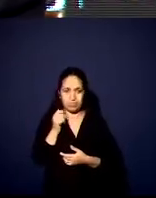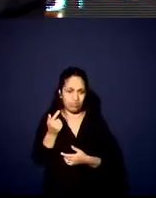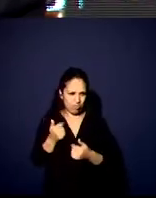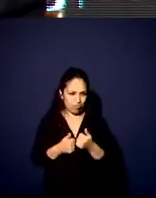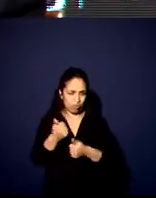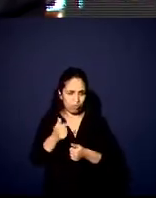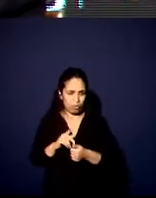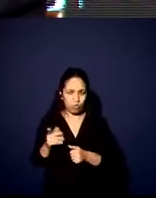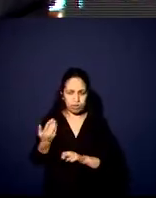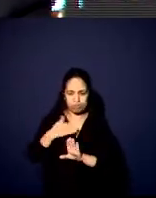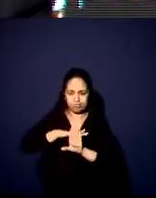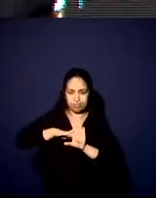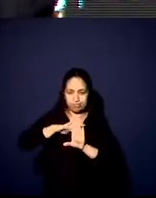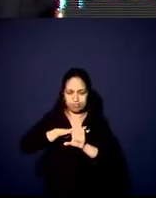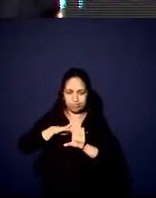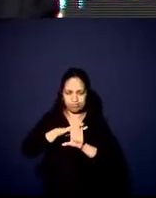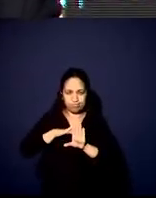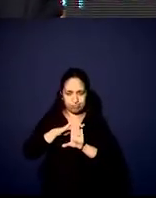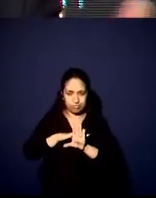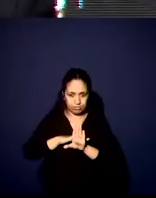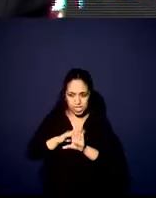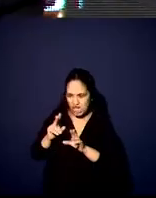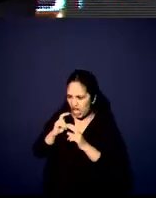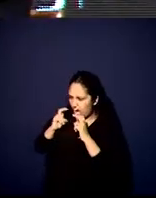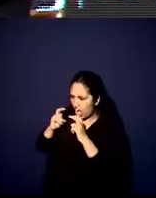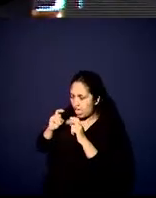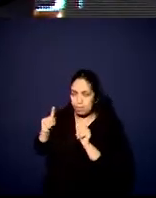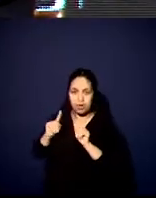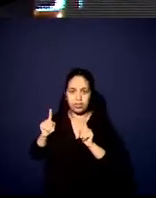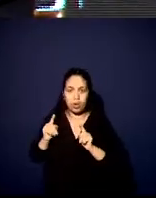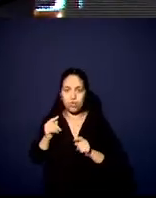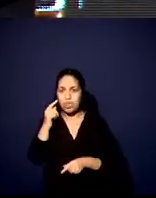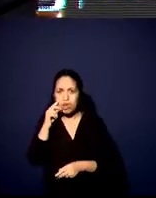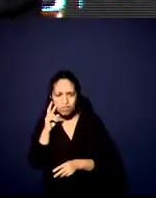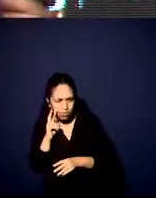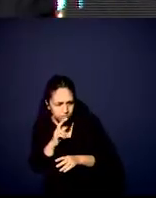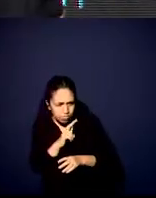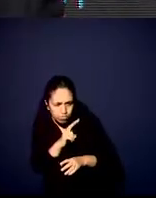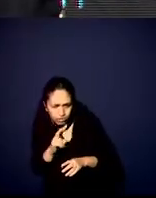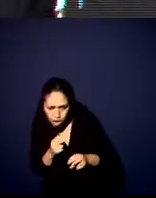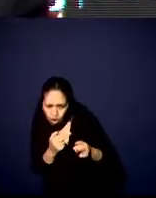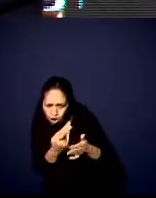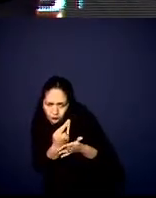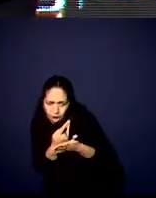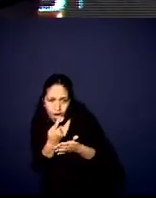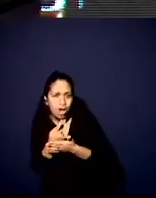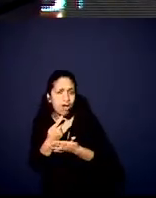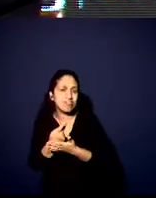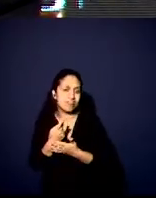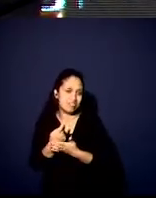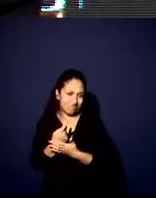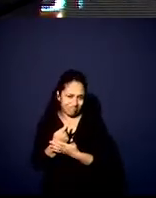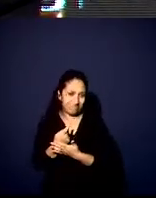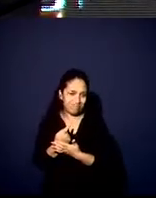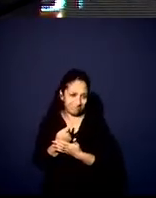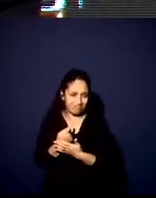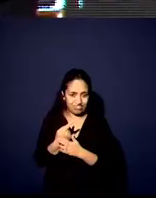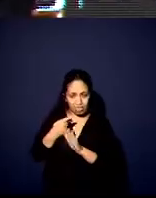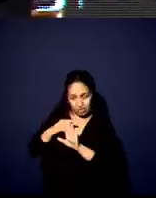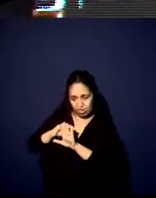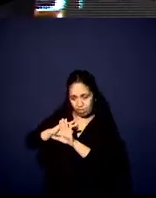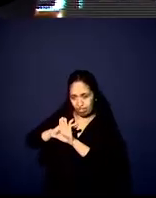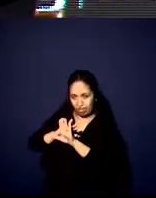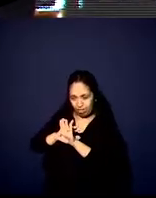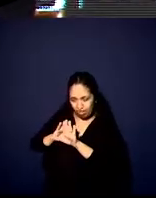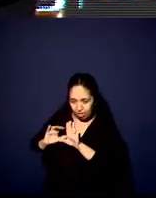ninguém xinga a mãe dele e que vai atrás de operações irregulares não de pessoas Então você tirar ele debaixo do aspecto da do